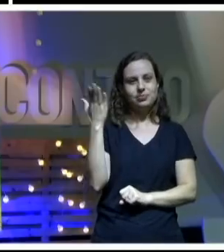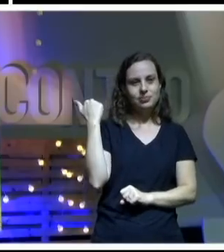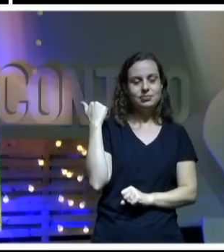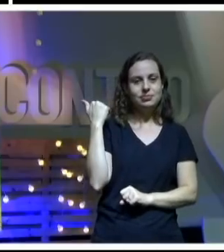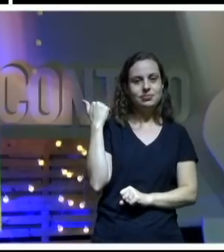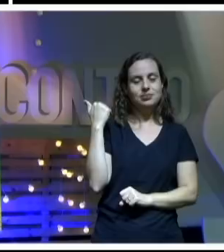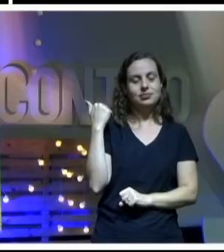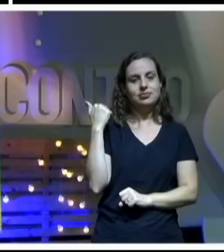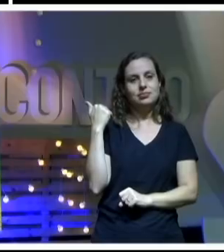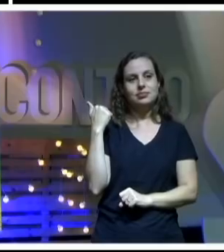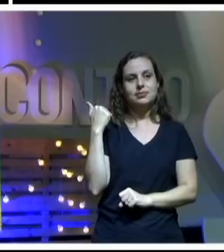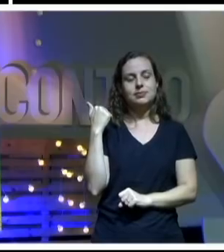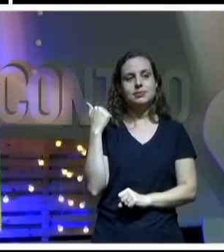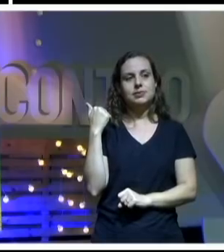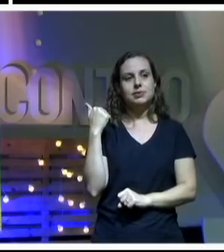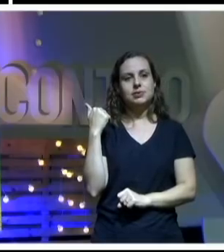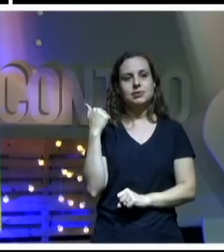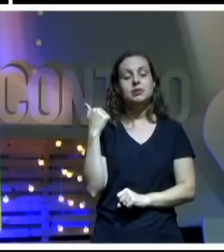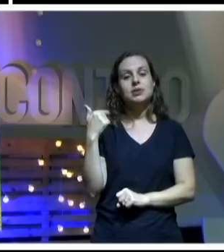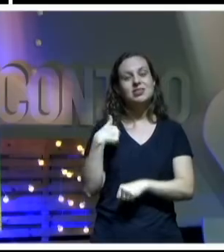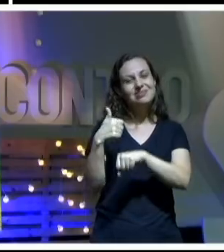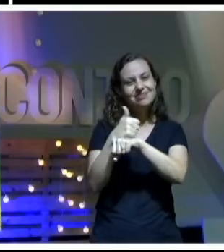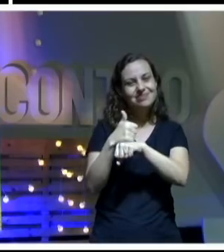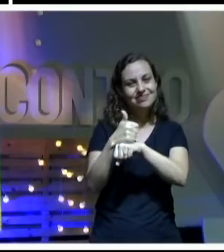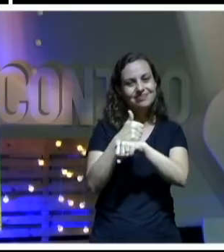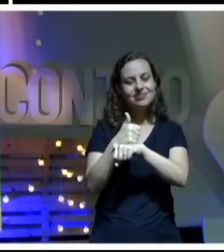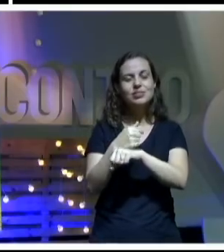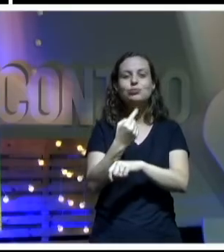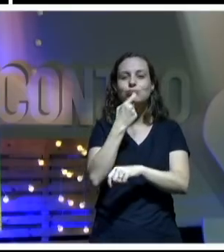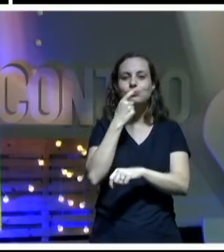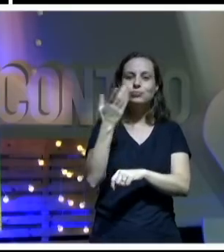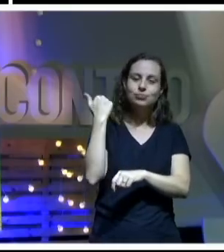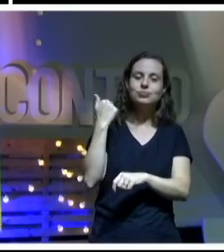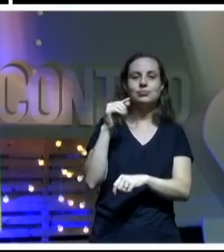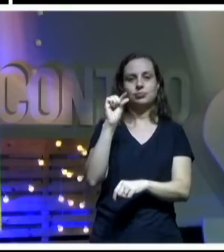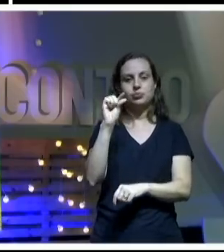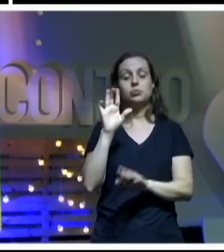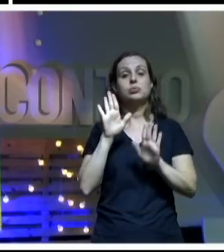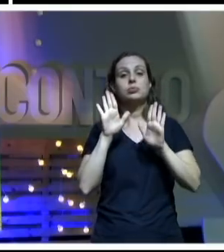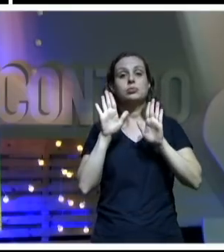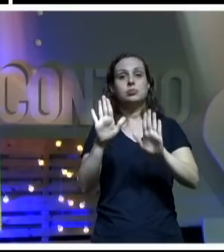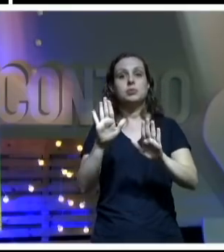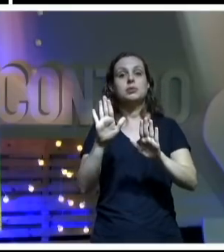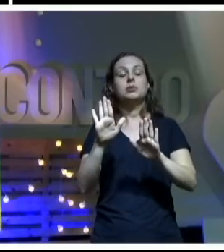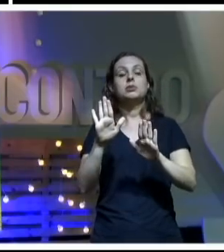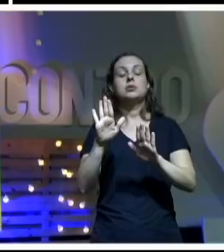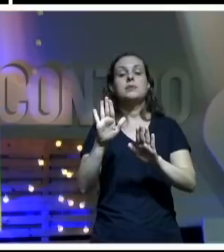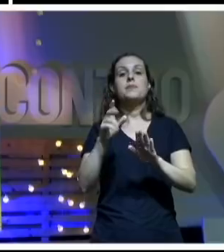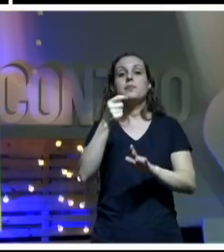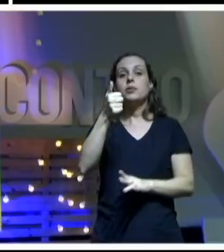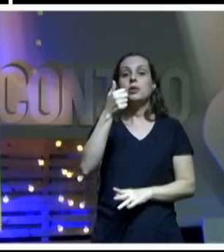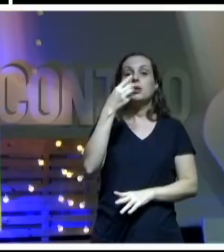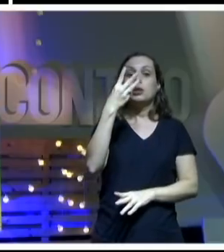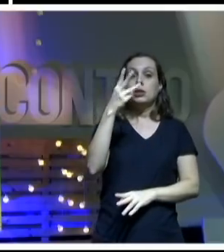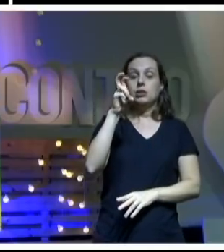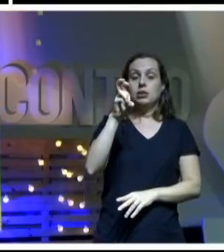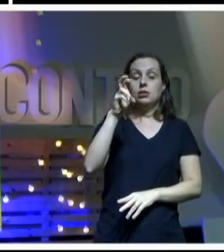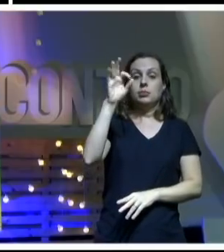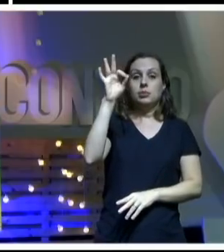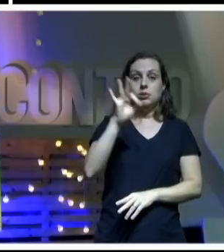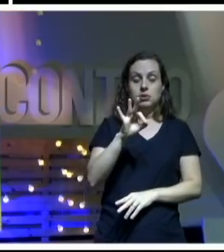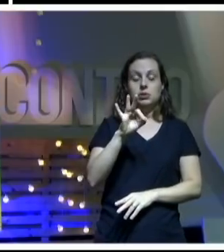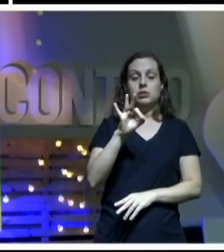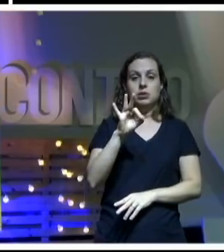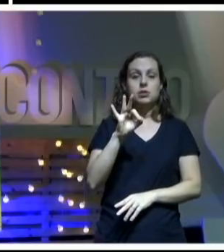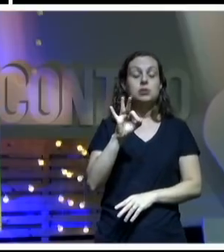ordenada por um tempo então se eu tenho a minha carreira é curta não é mas o quase 35% os meus colegas de